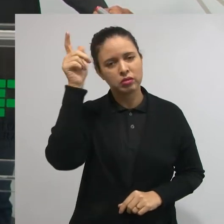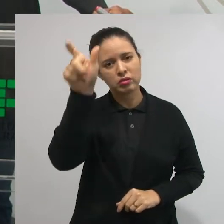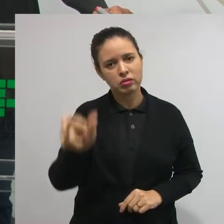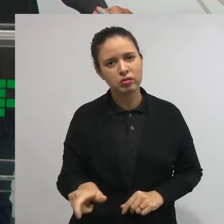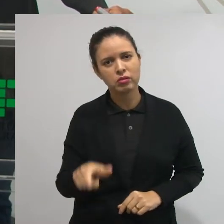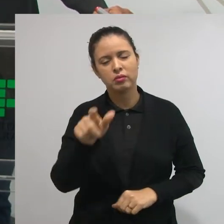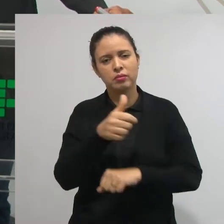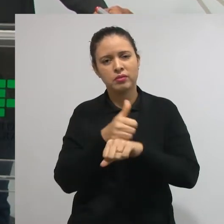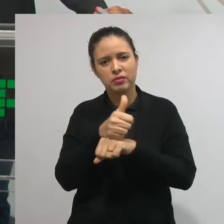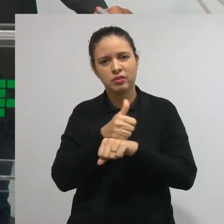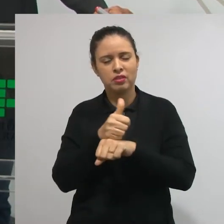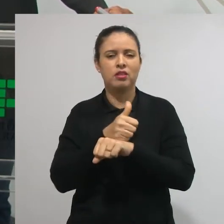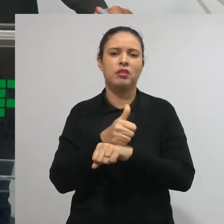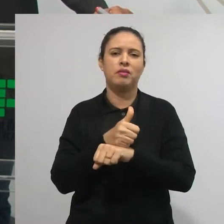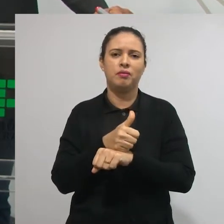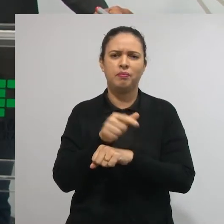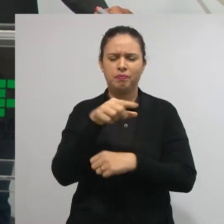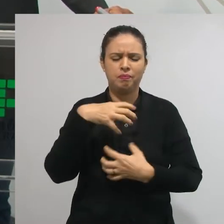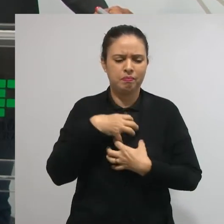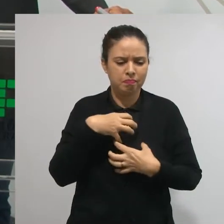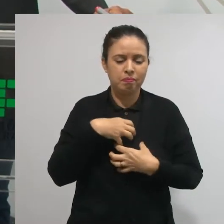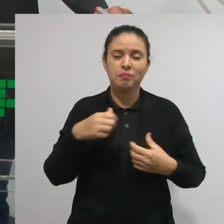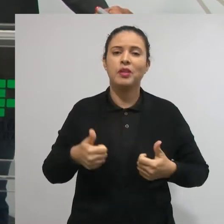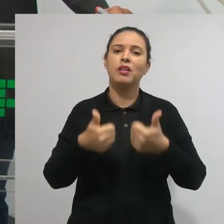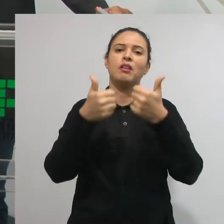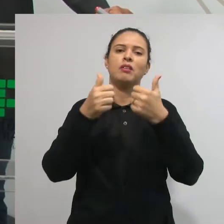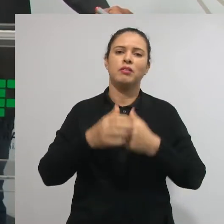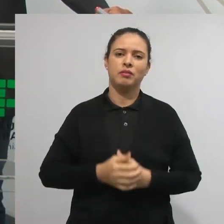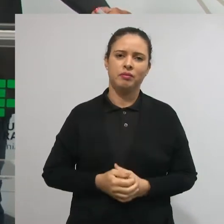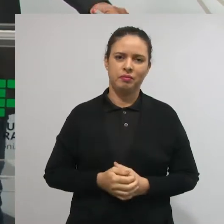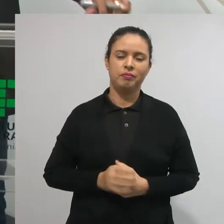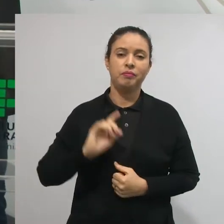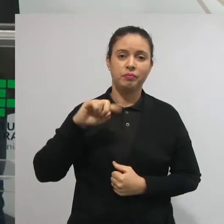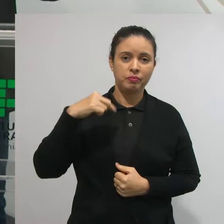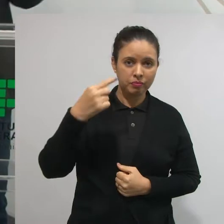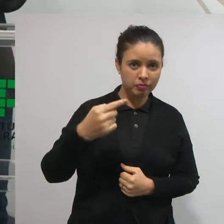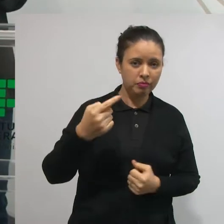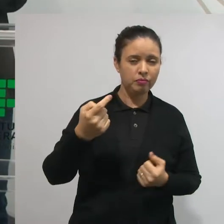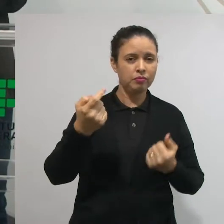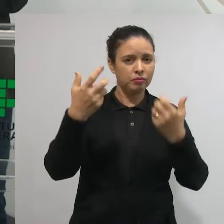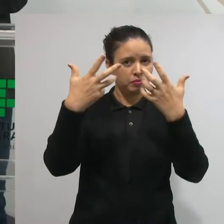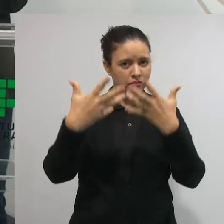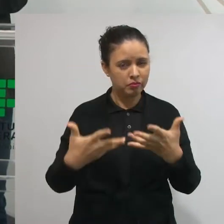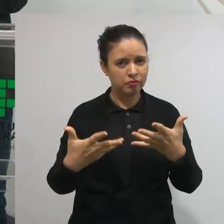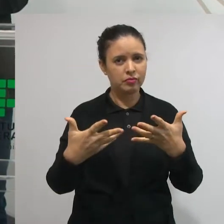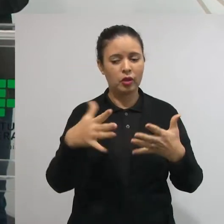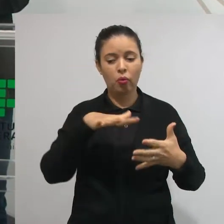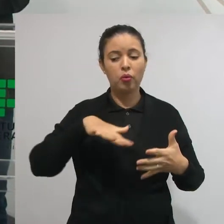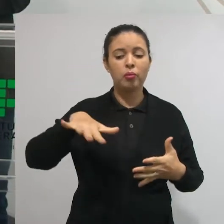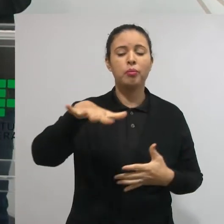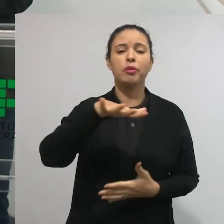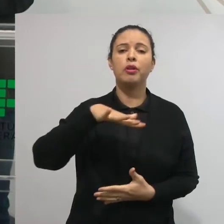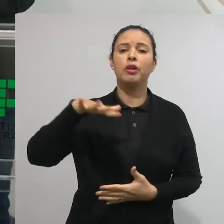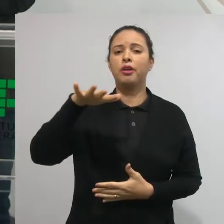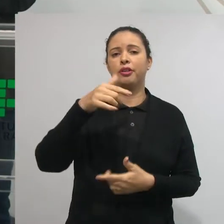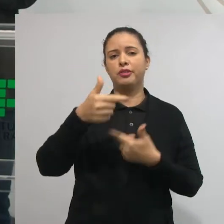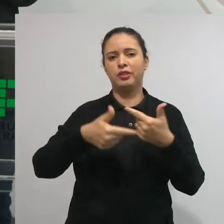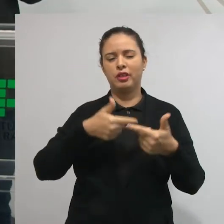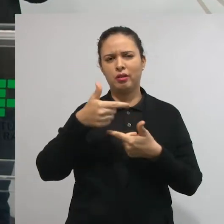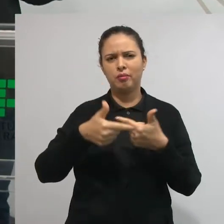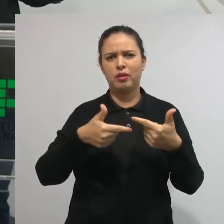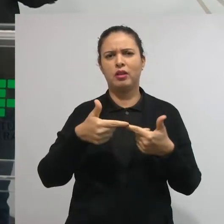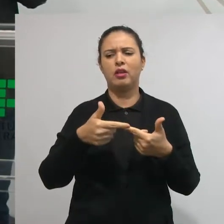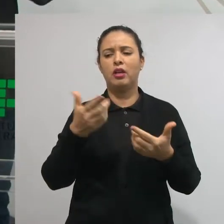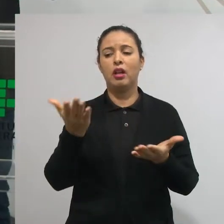como profissional. Você se sente muito melhor. Inclusive a gente vai falar mais para frente sobre o clima organizacional, tá?